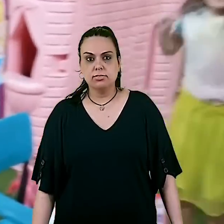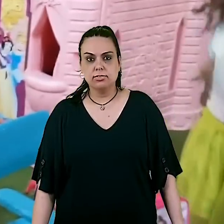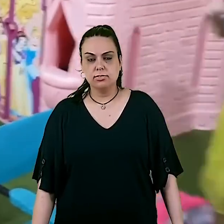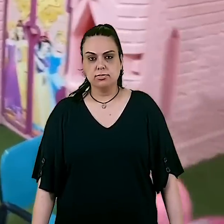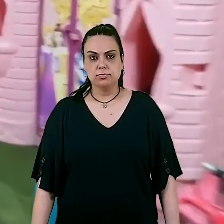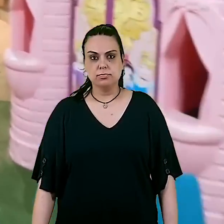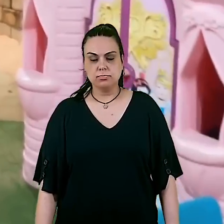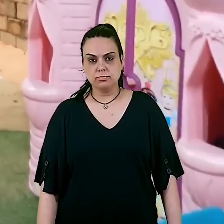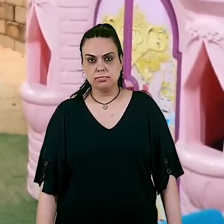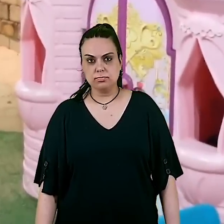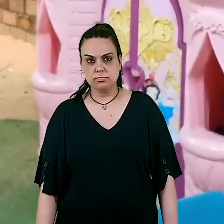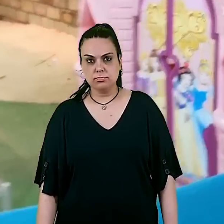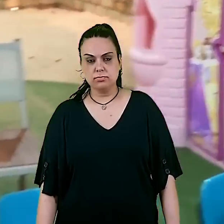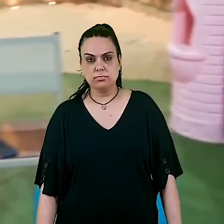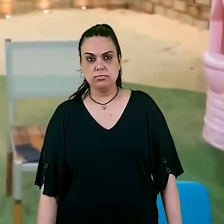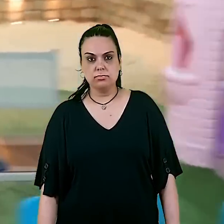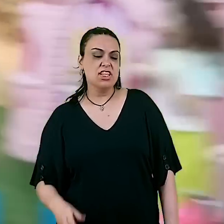Tchau.